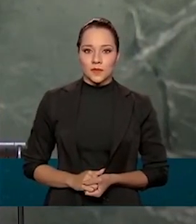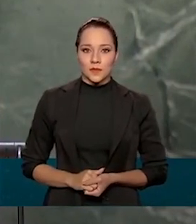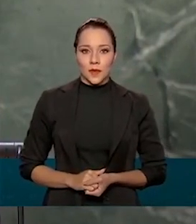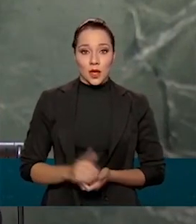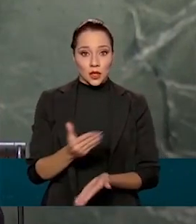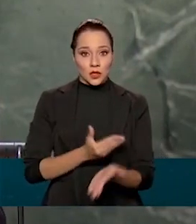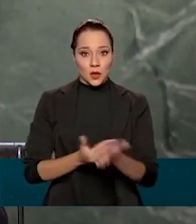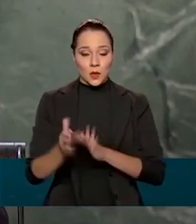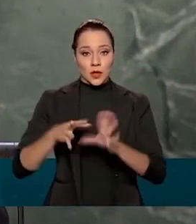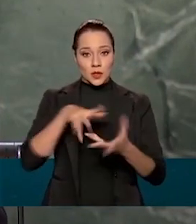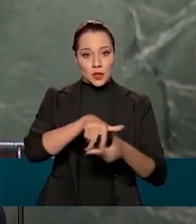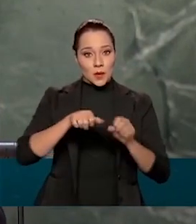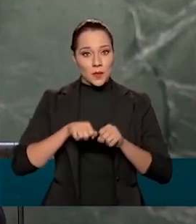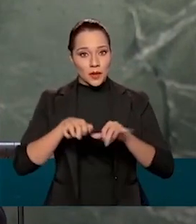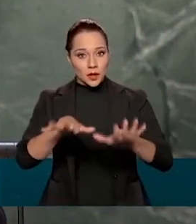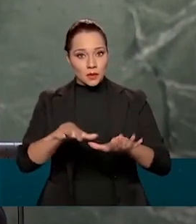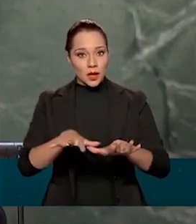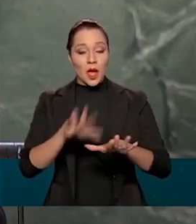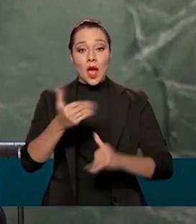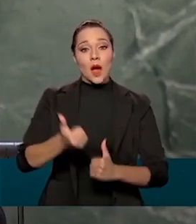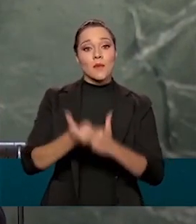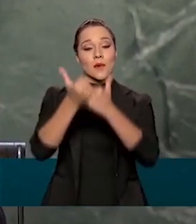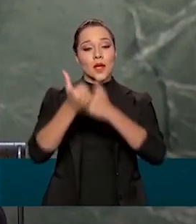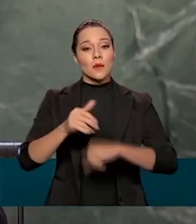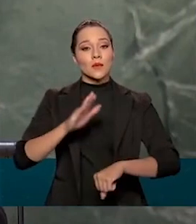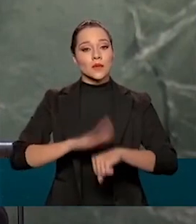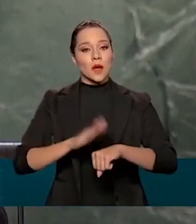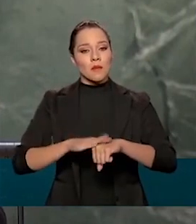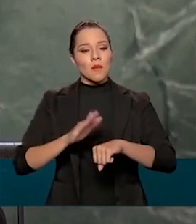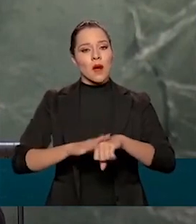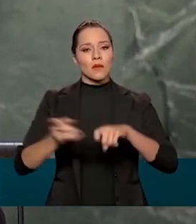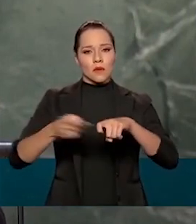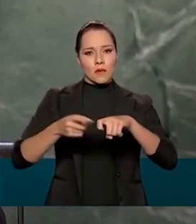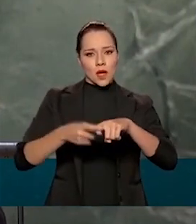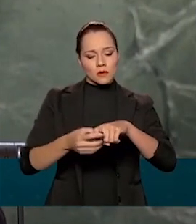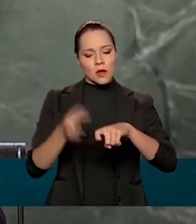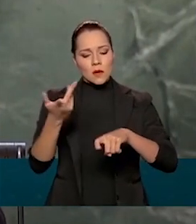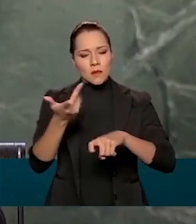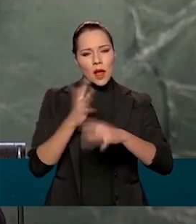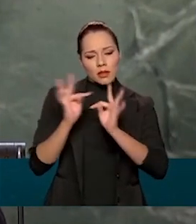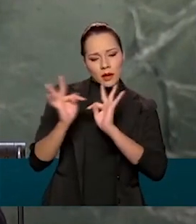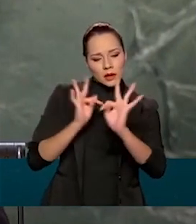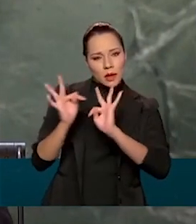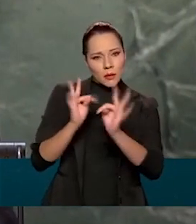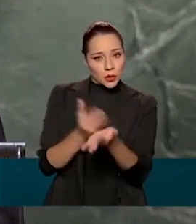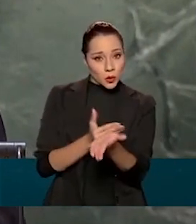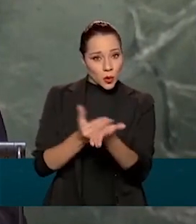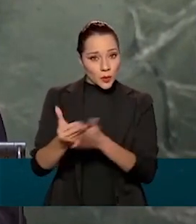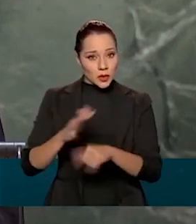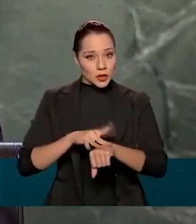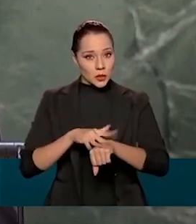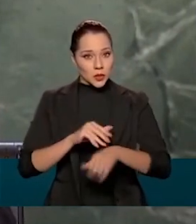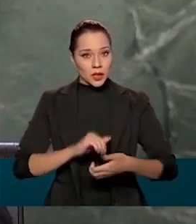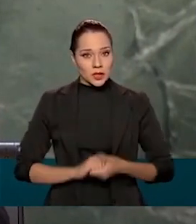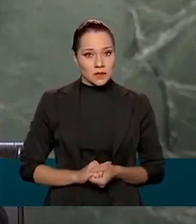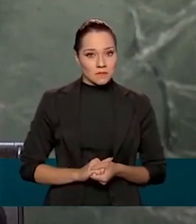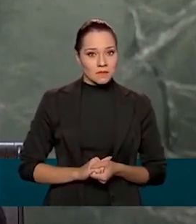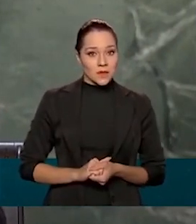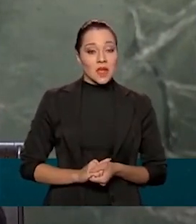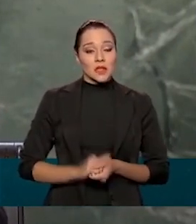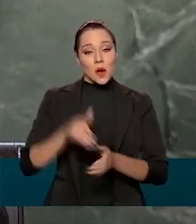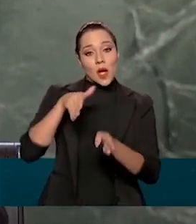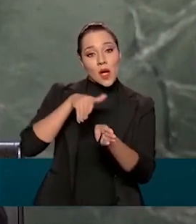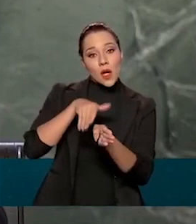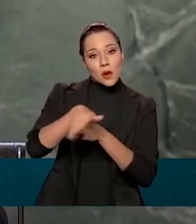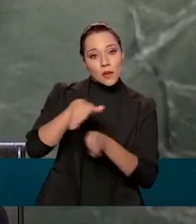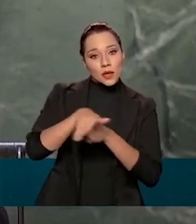Desde o início da pandemia, apoiamos a autonomia do médico na busca do tratamento precoce, seguindo